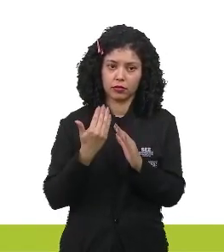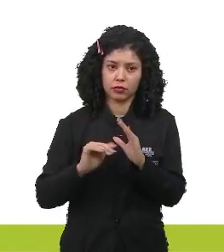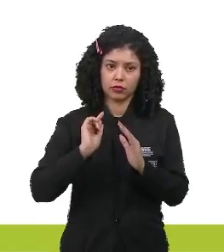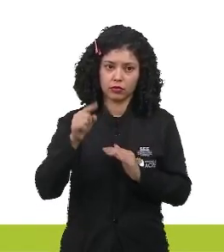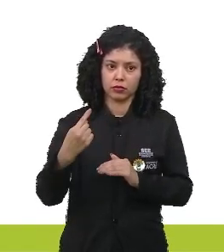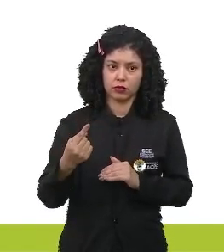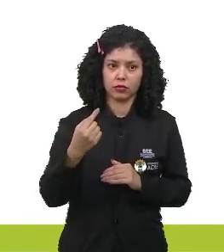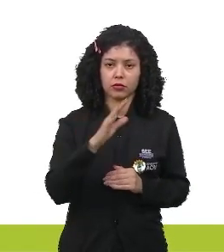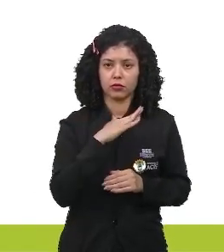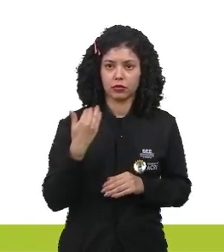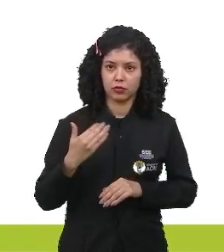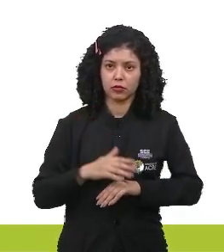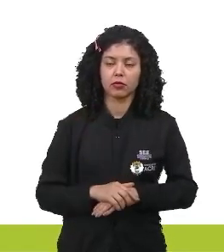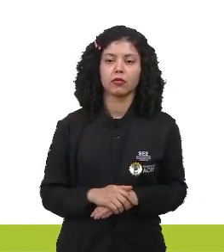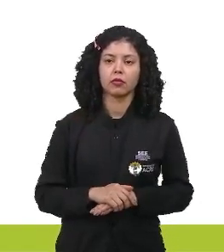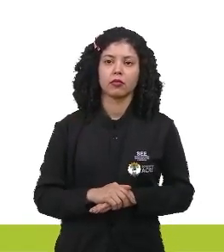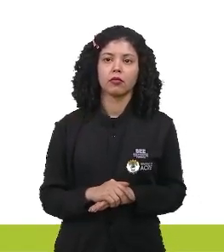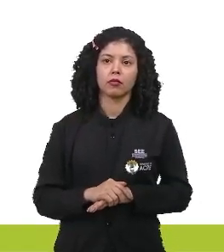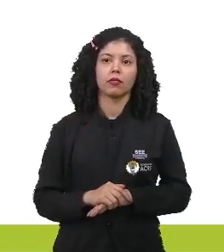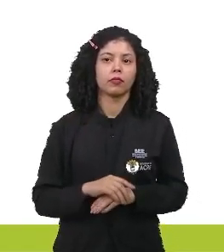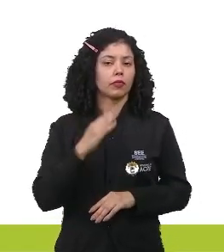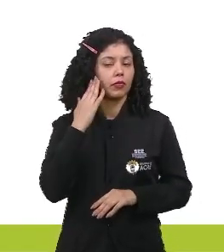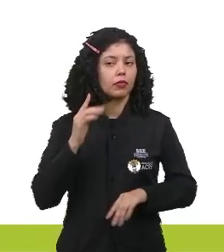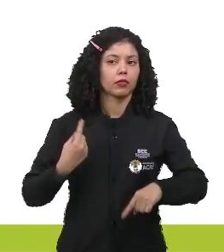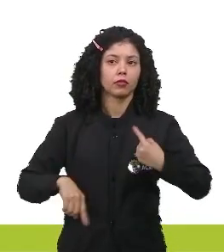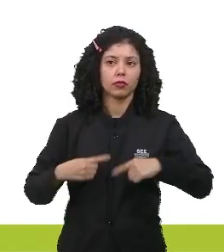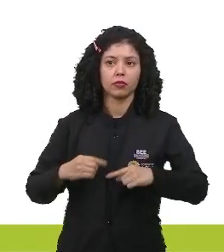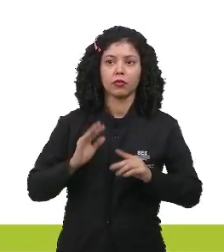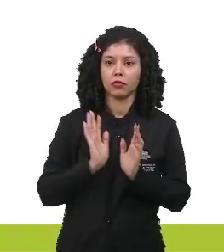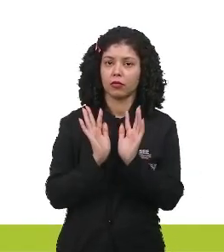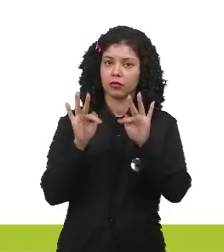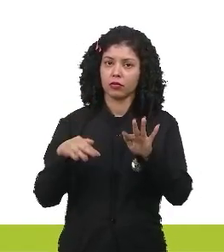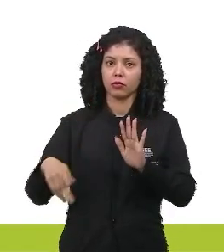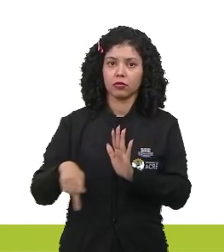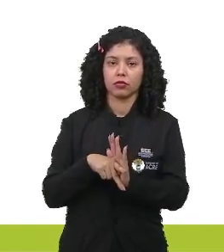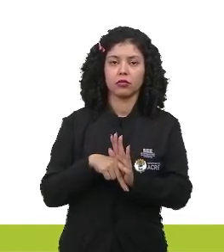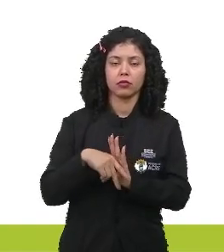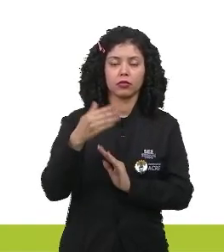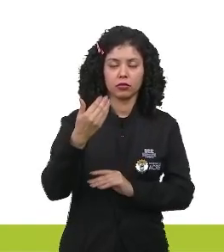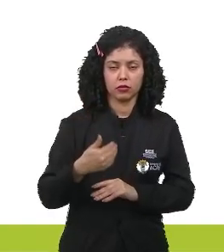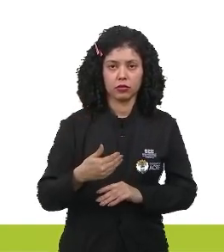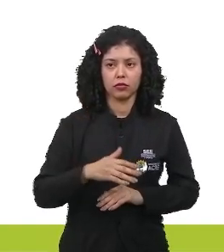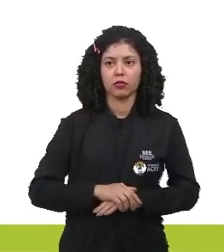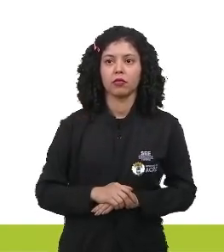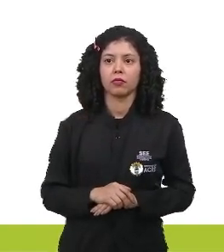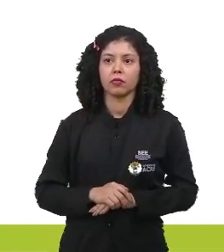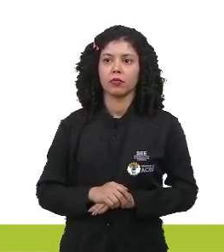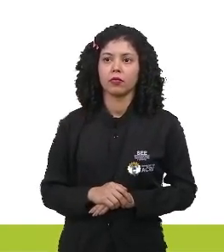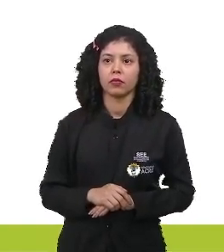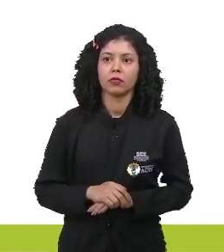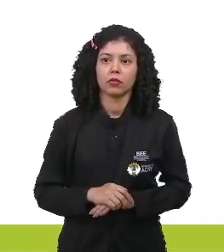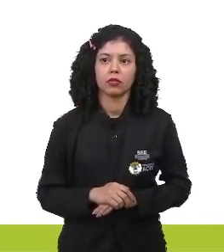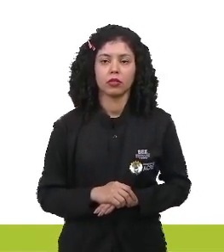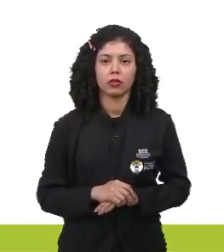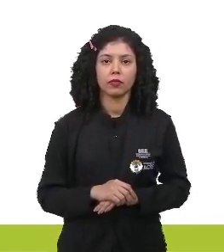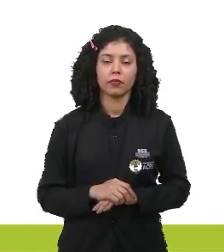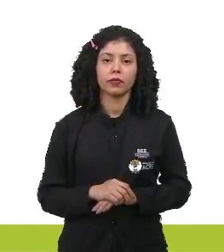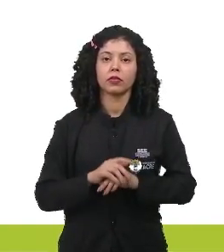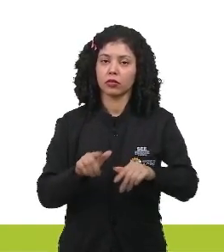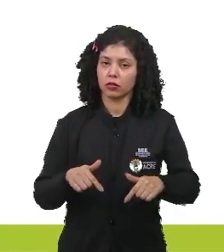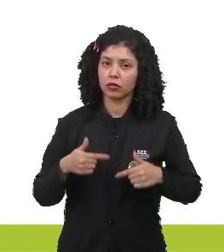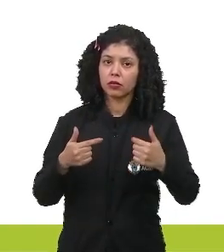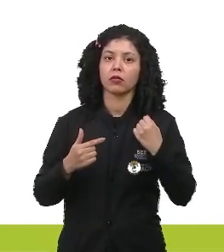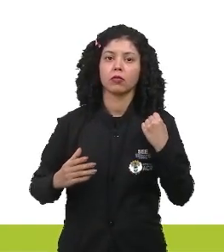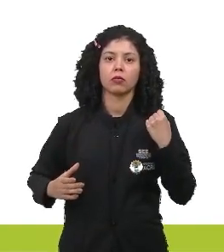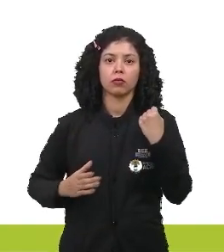após a sua morte ele entende a política com um fim em si mesmo defendeu